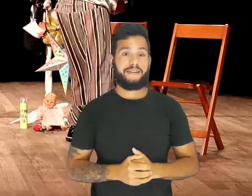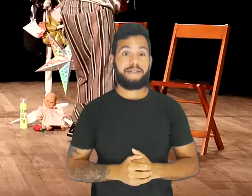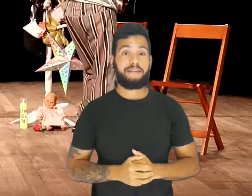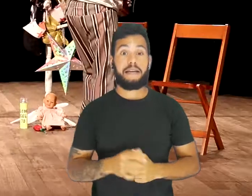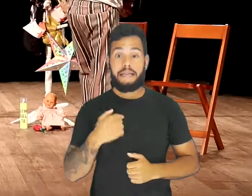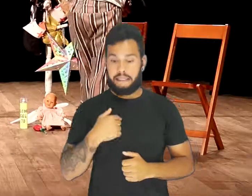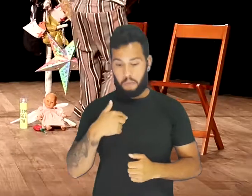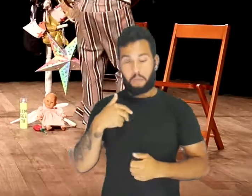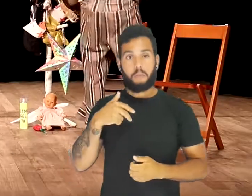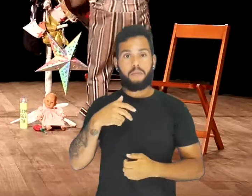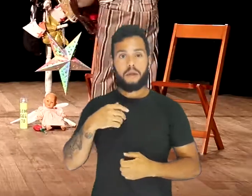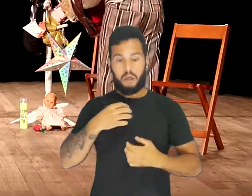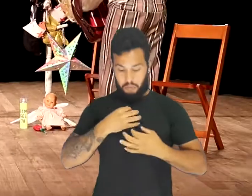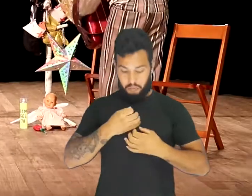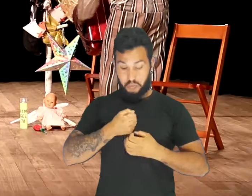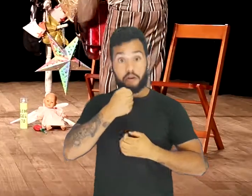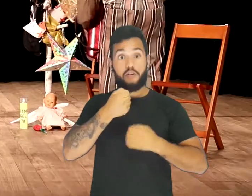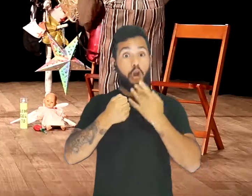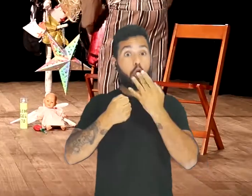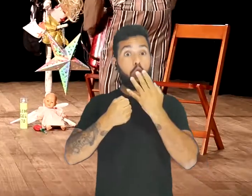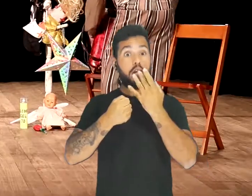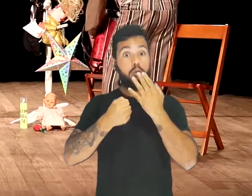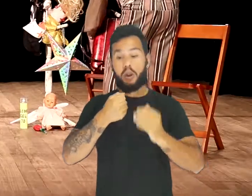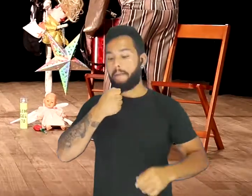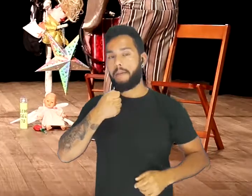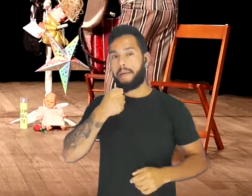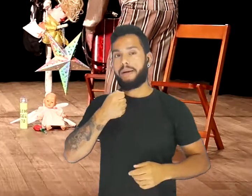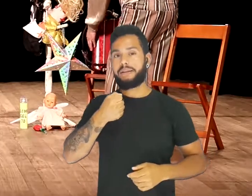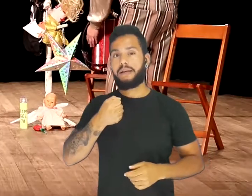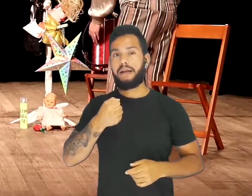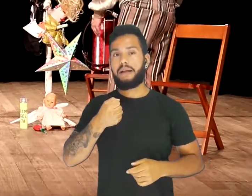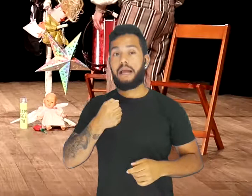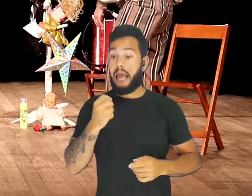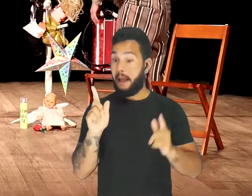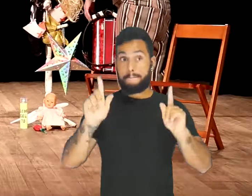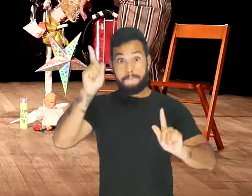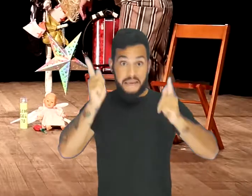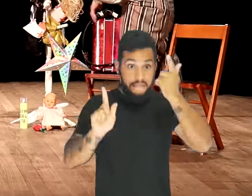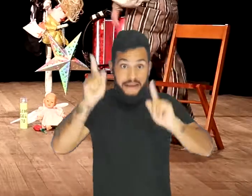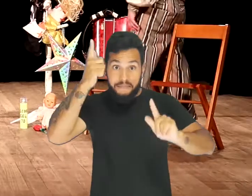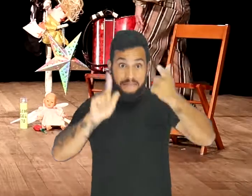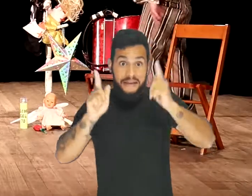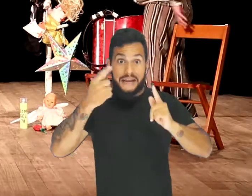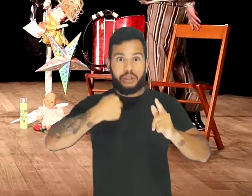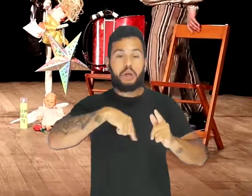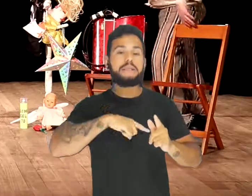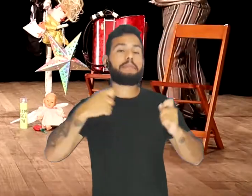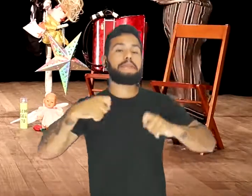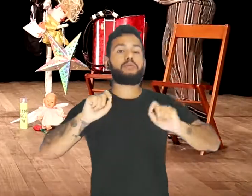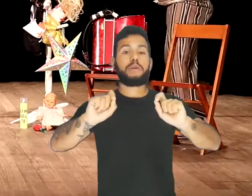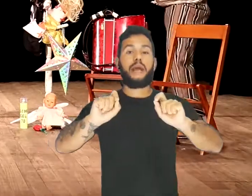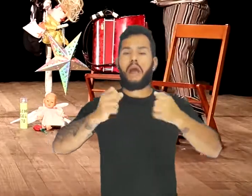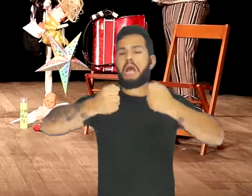então. Tem que explicar pras crianças ali na... Eu vou aqui no meu microfone colorido. Que lindo esse microfone. Meu microfone colorido,